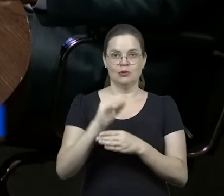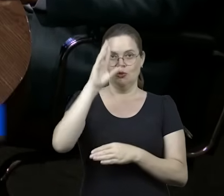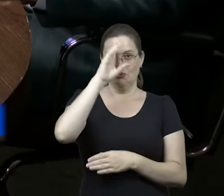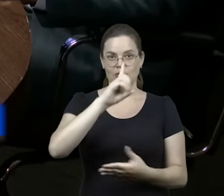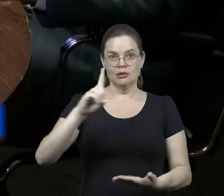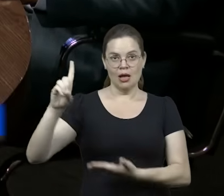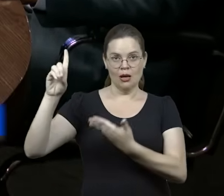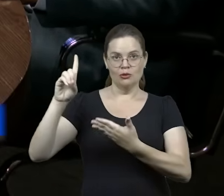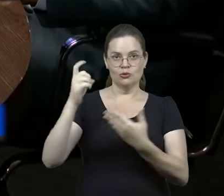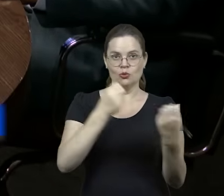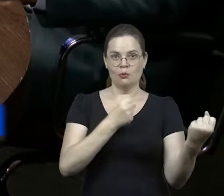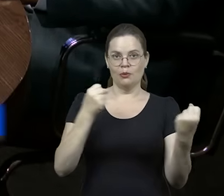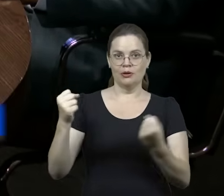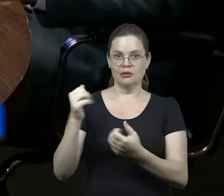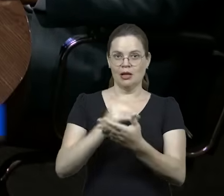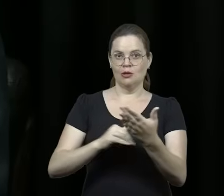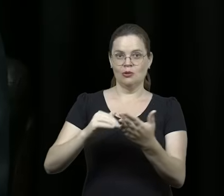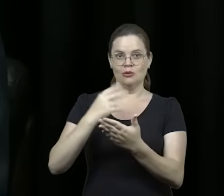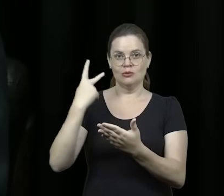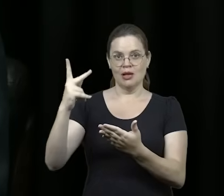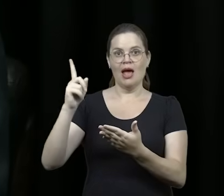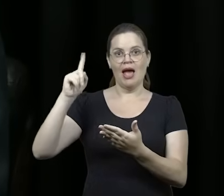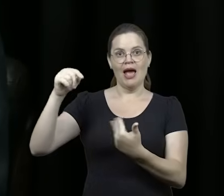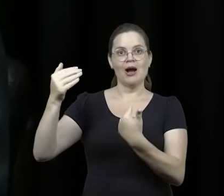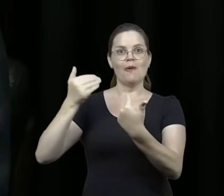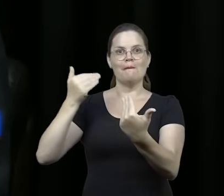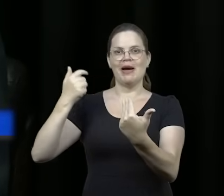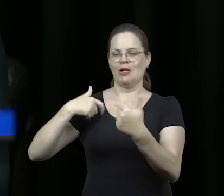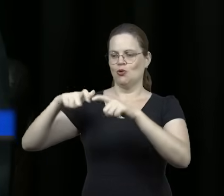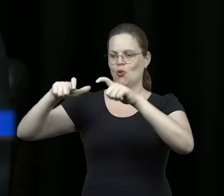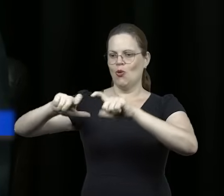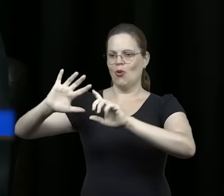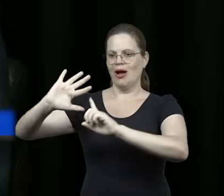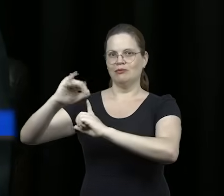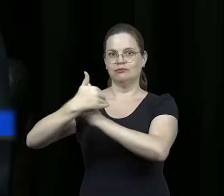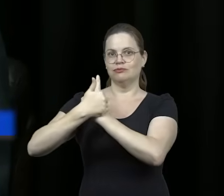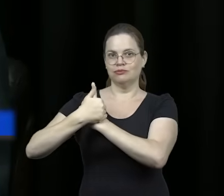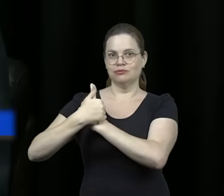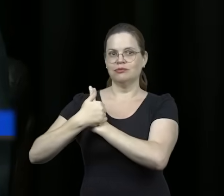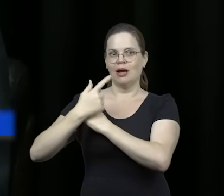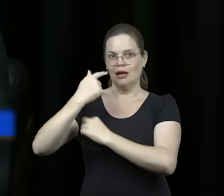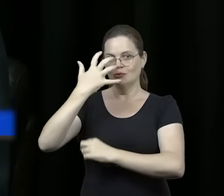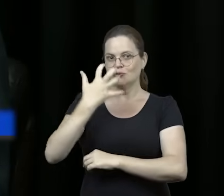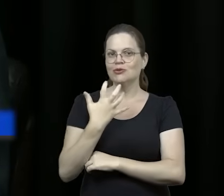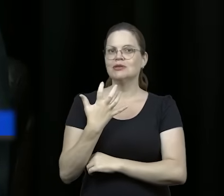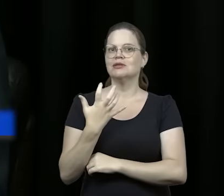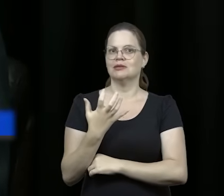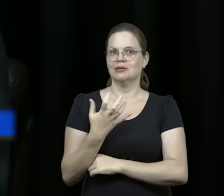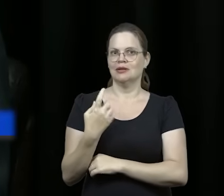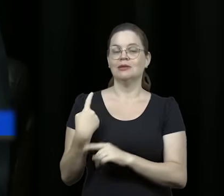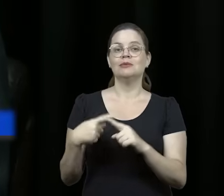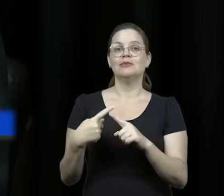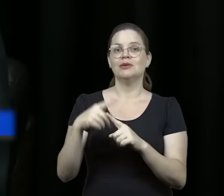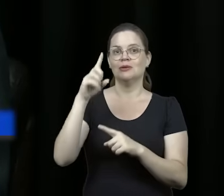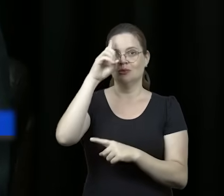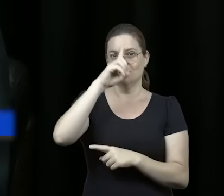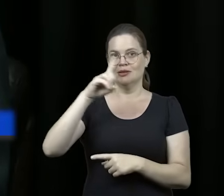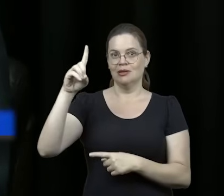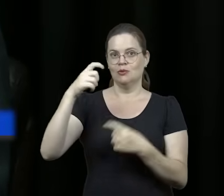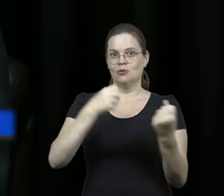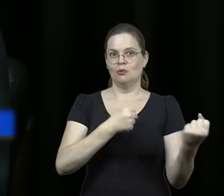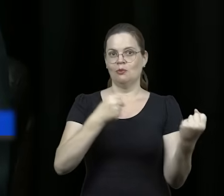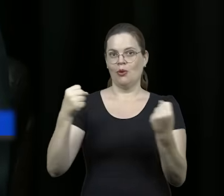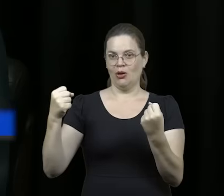Onipotente como um abrigo é um mistério. Que Deus Onipotente, como é que ele vai ser